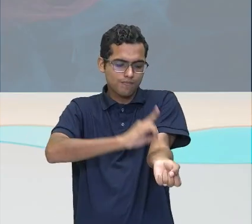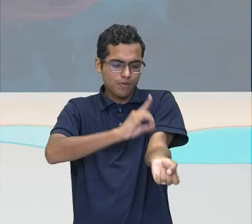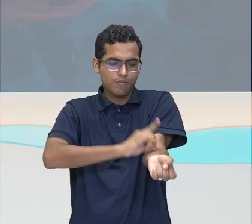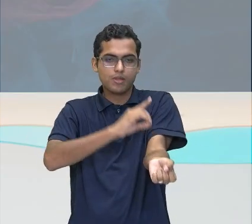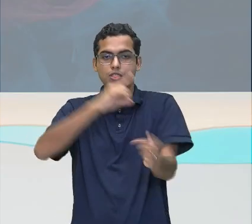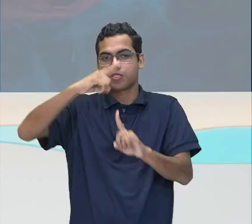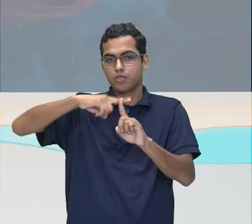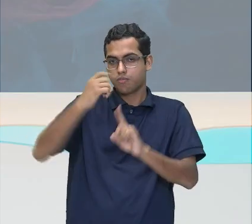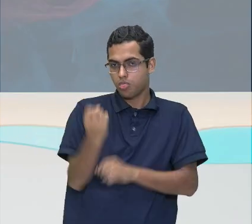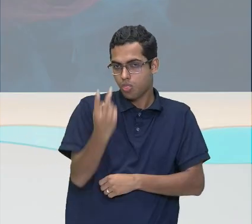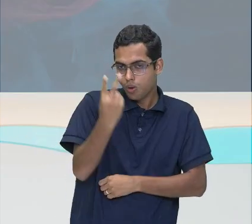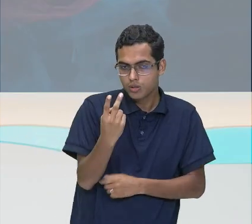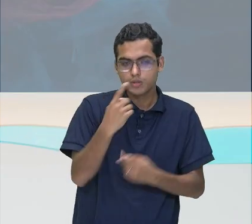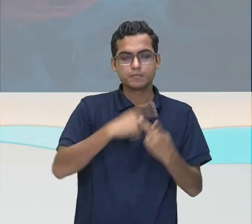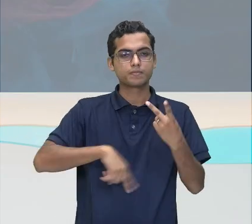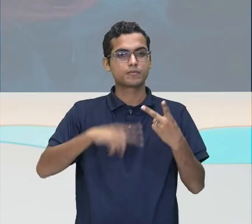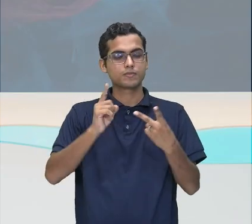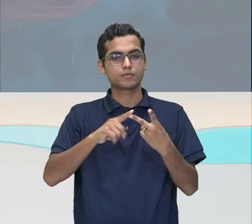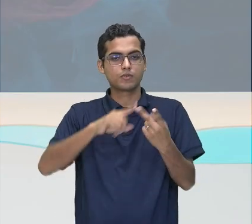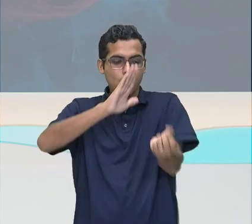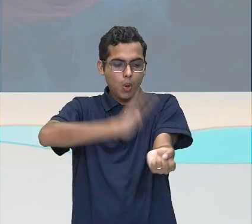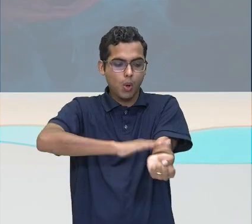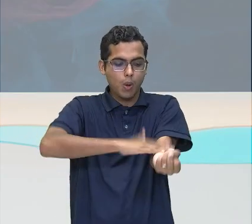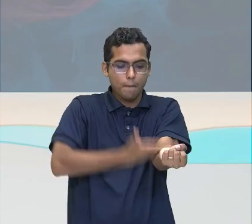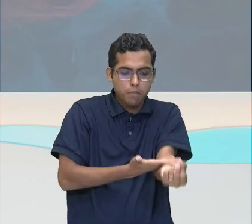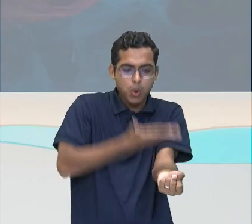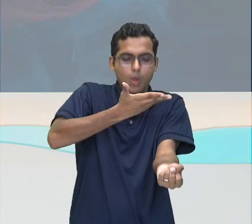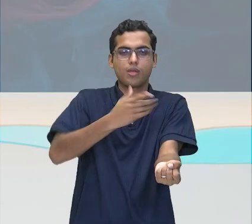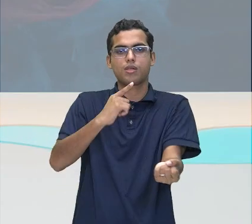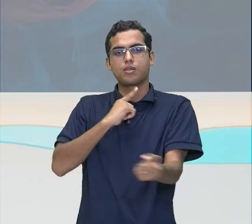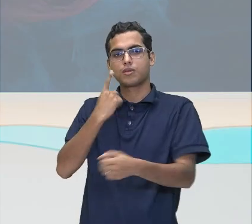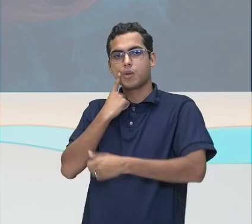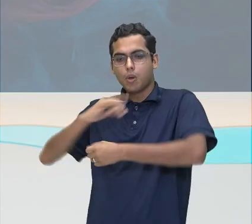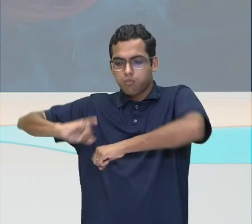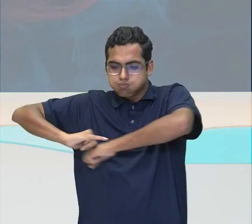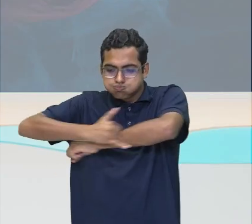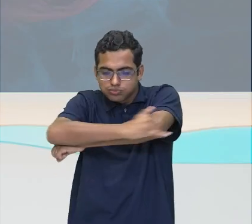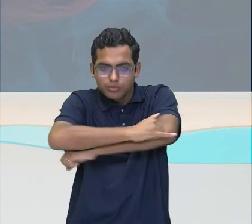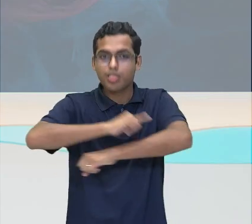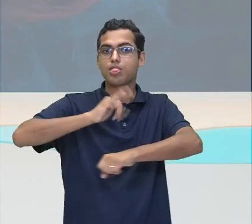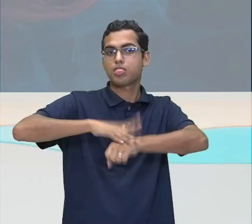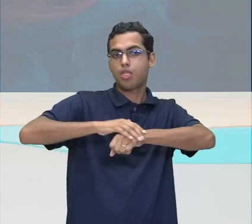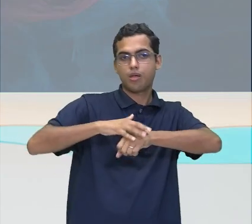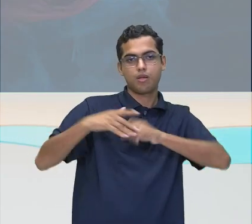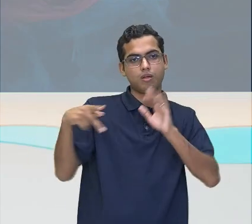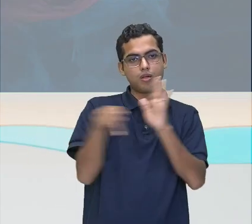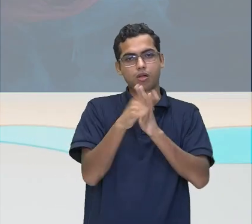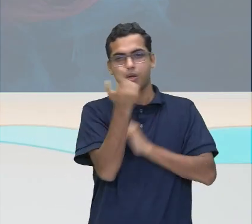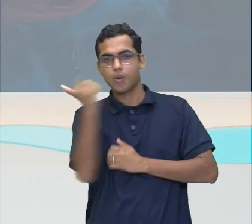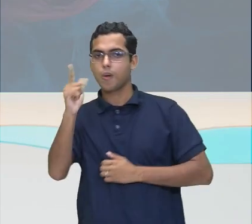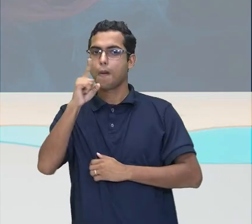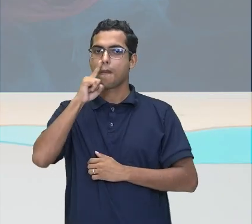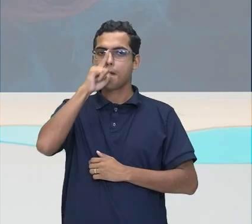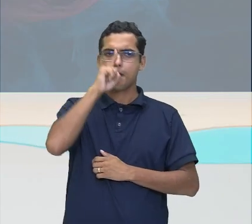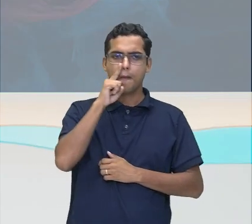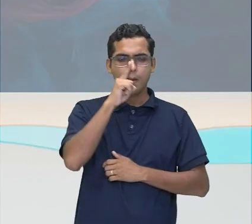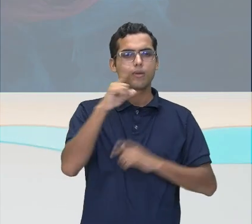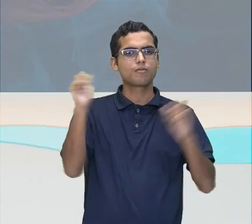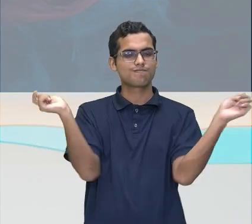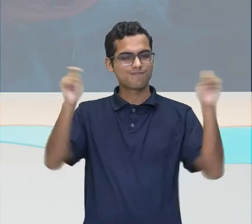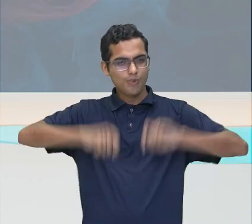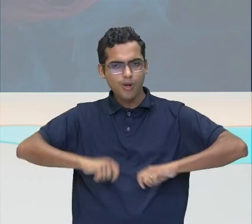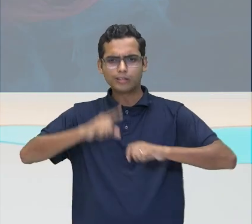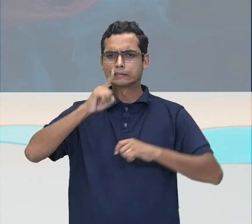A obesidade, ela trata-se de uma doença, mas também é um fator de risco para outras doenças, tá bom? É a porta de